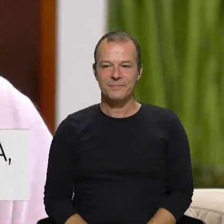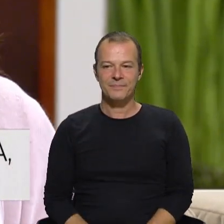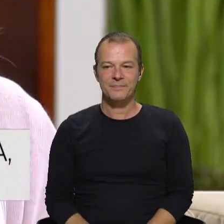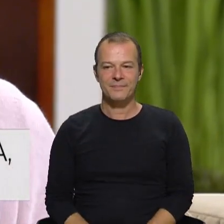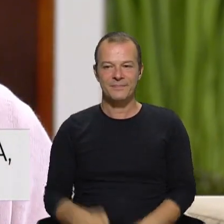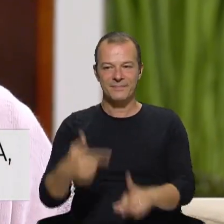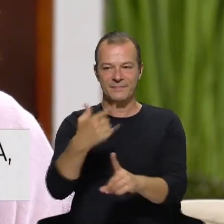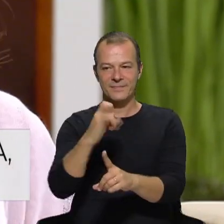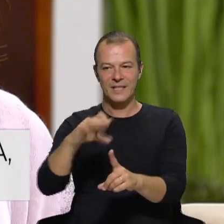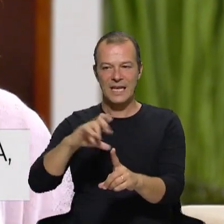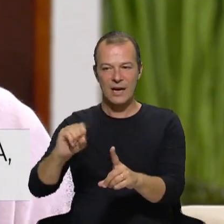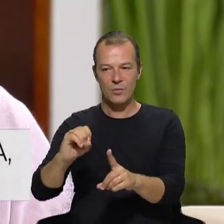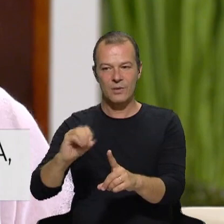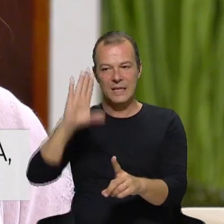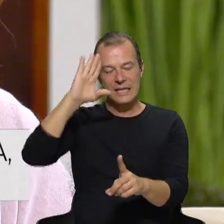O Tiago sabe